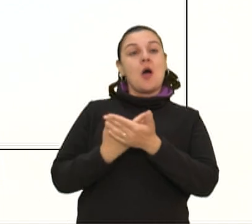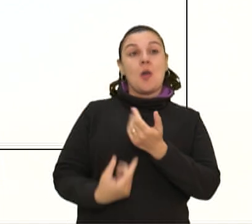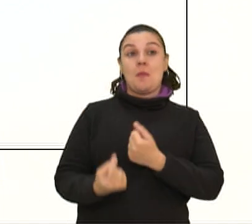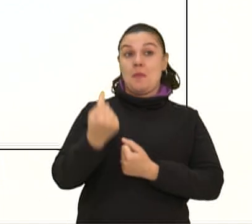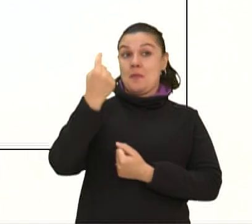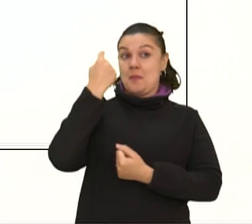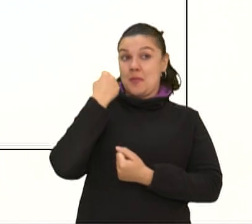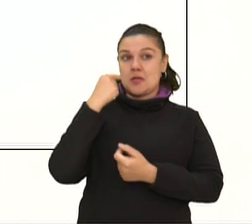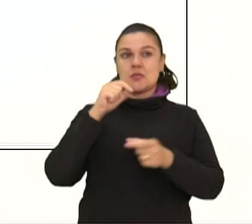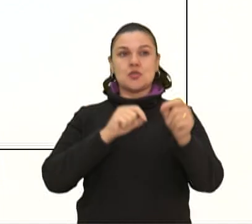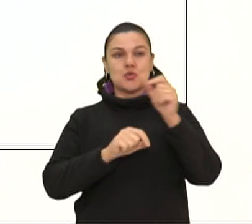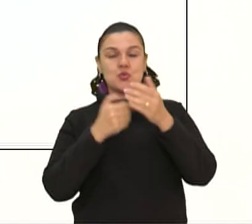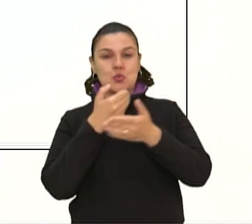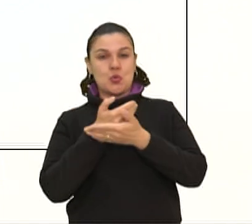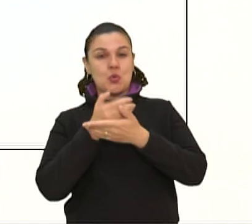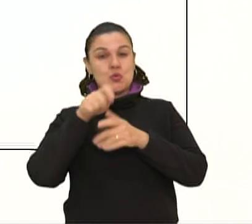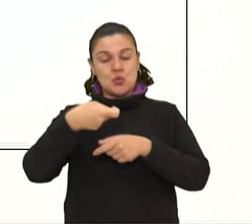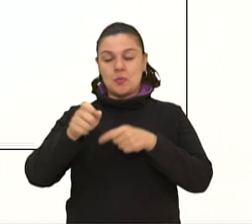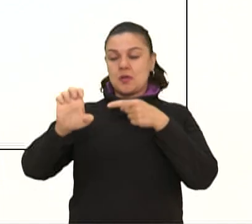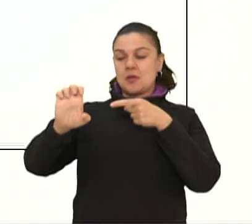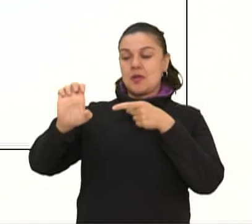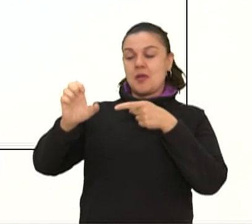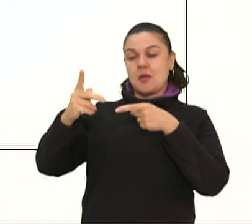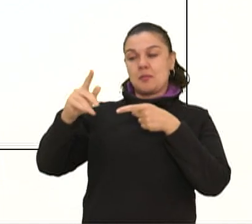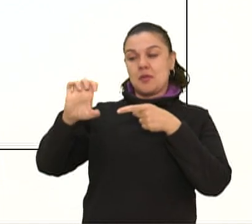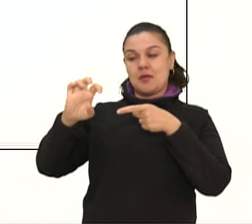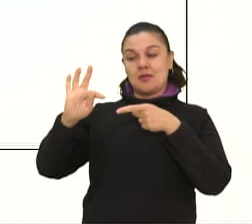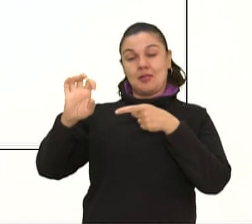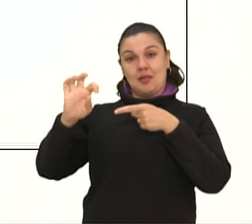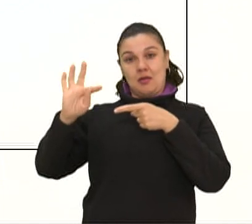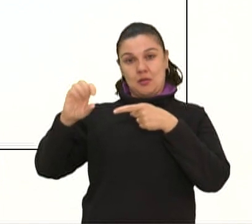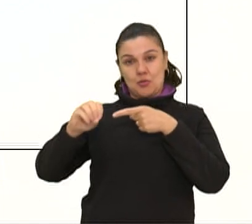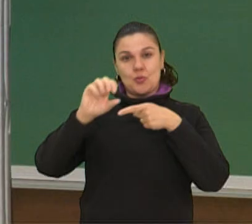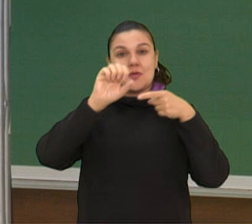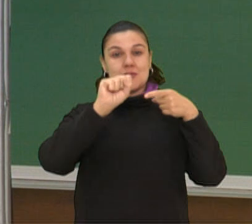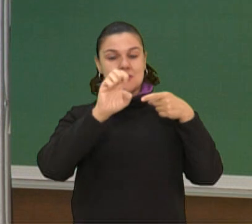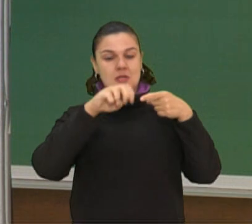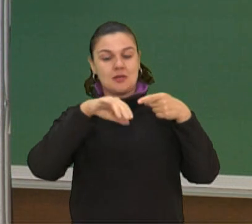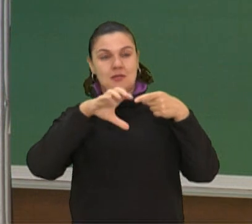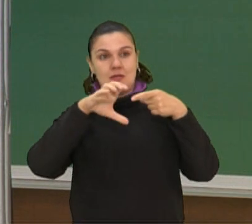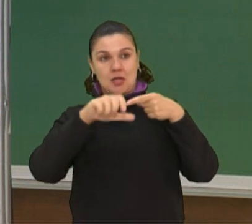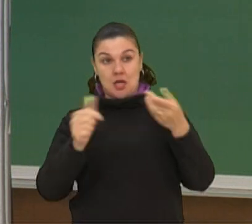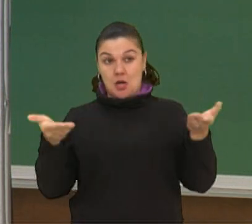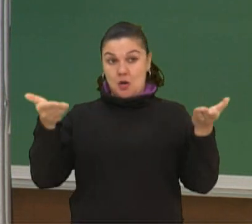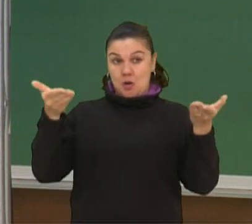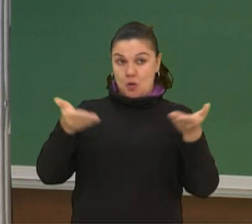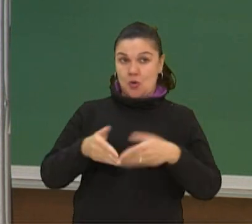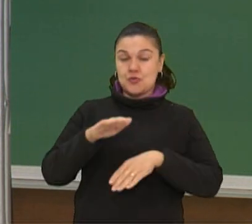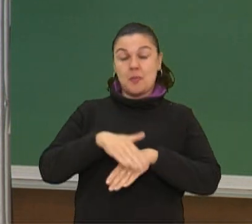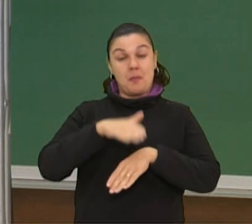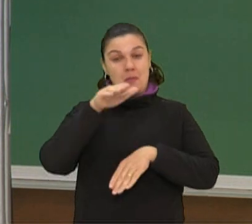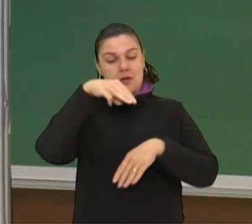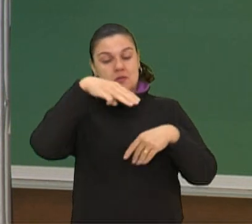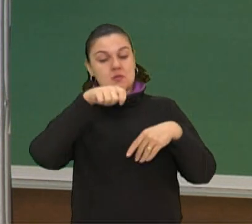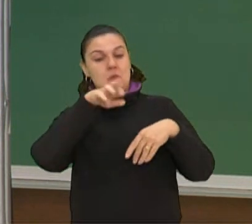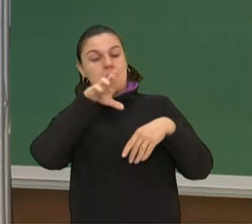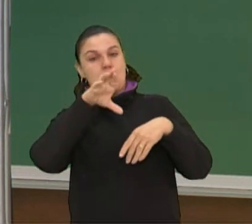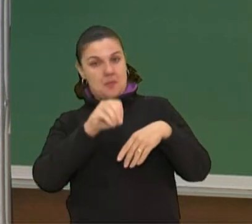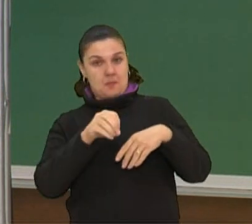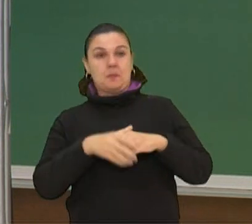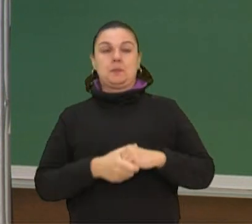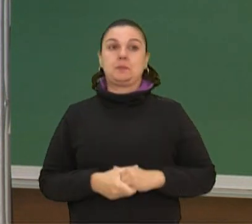o destaque vai ser para Marco Aurélio. Vamos antes revisar um pouco a